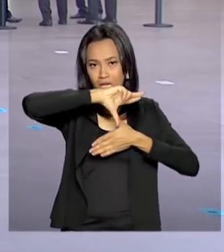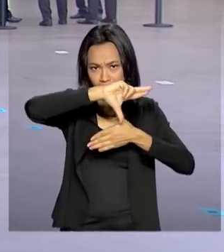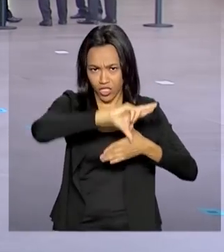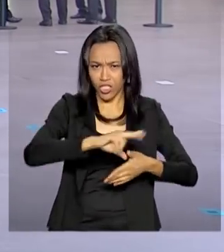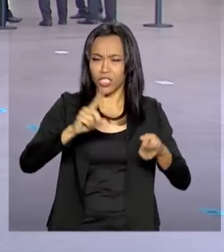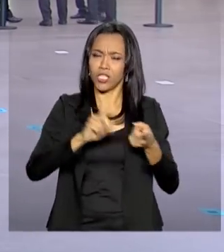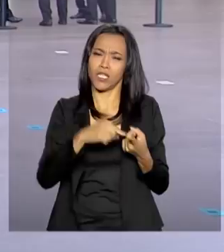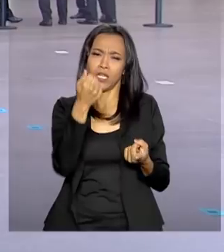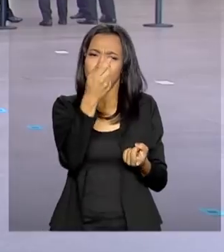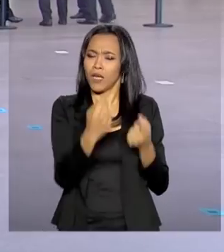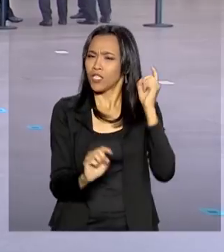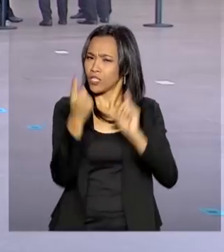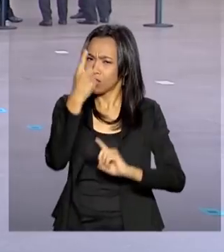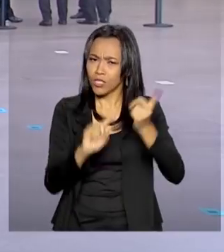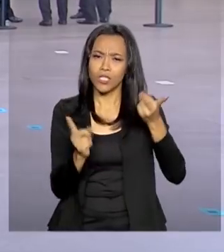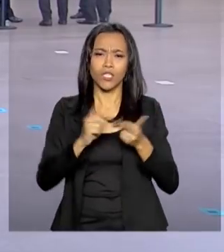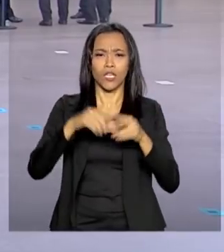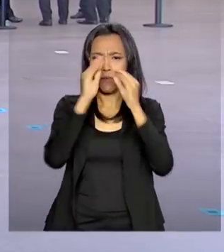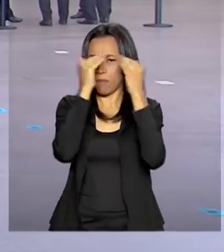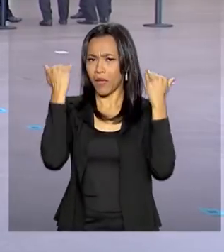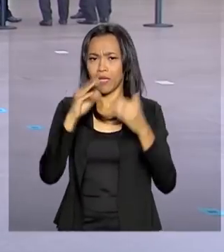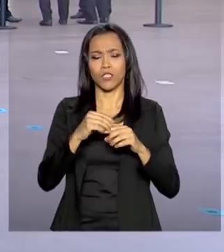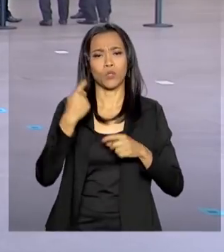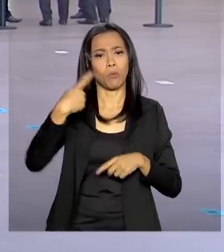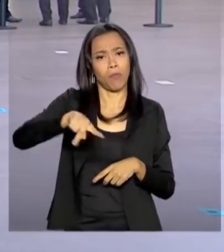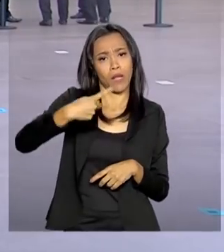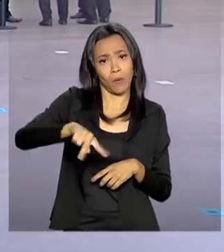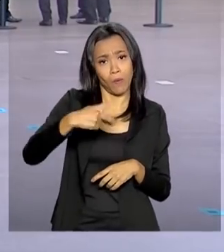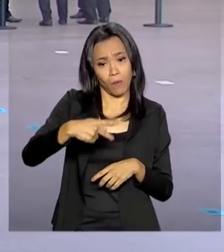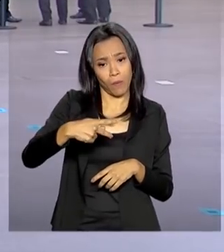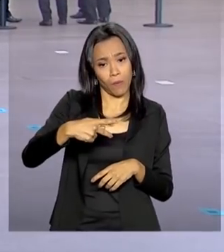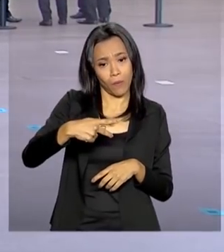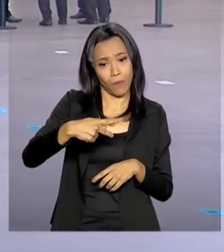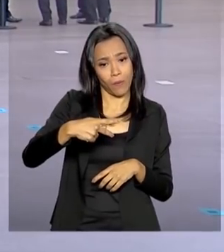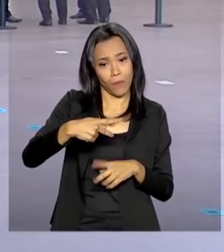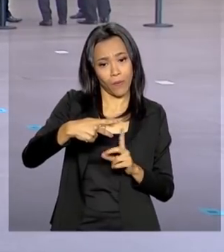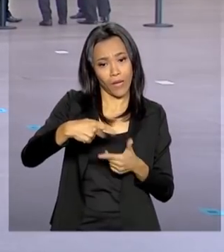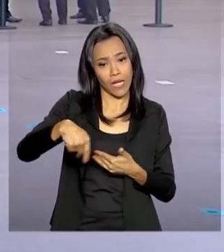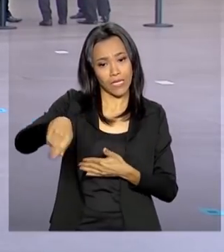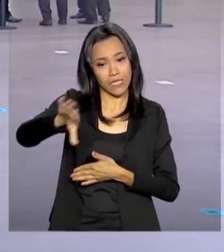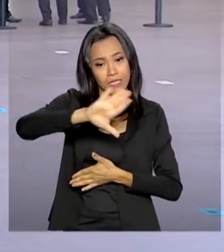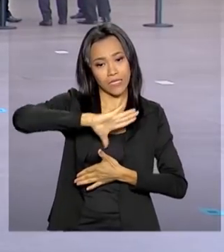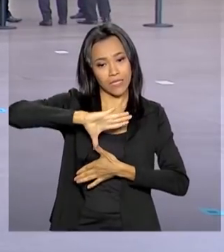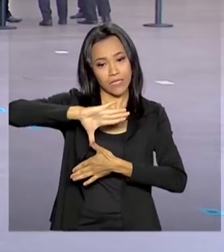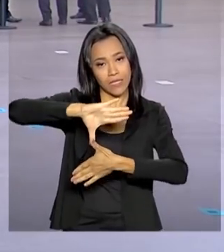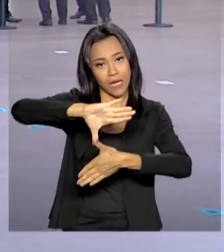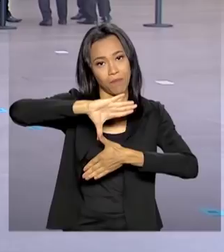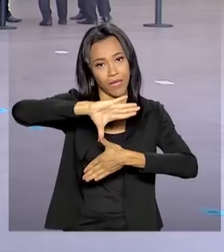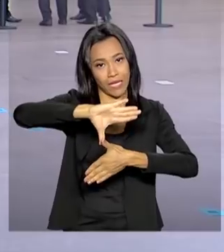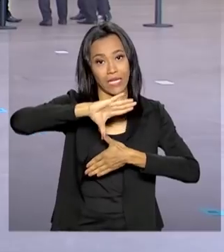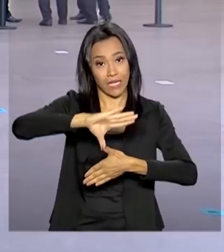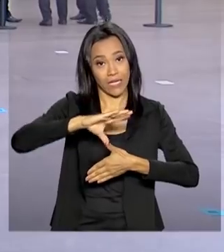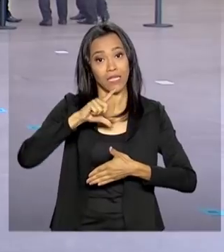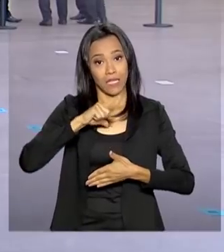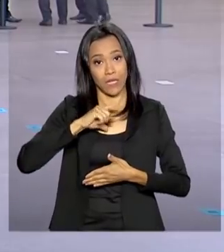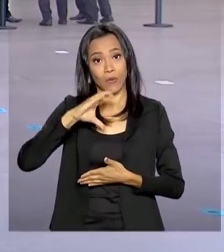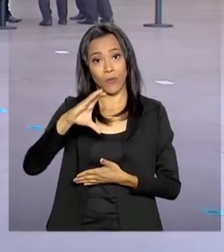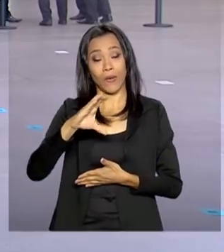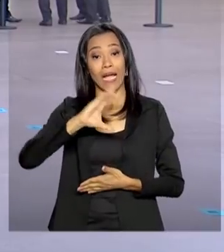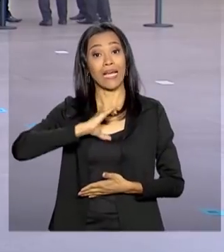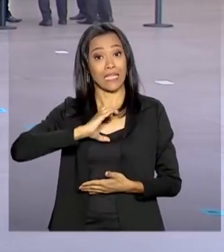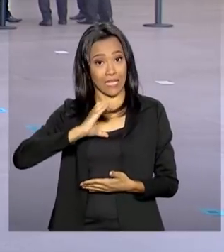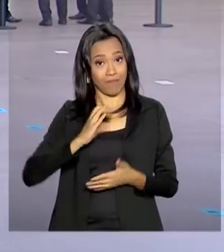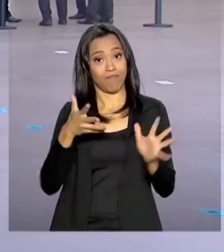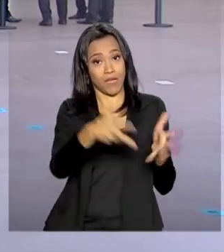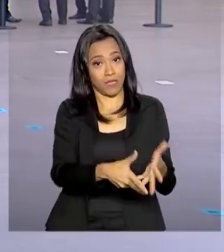chile colômbia méxico peru e paraguai na verdade não da américa latina da américa é porque a gente tem o canadá também eles vão reforçar o apoio ao